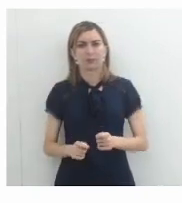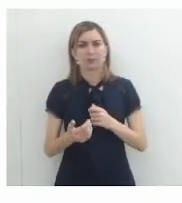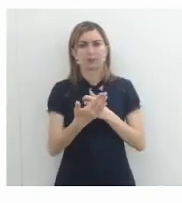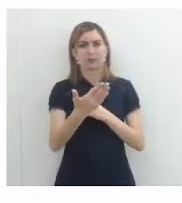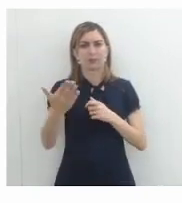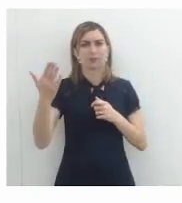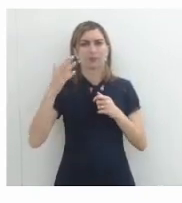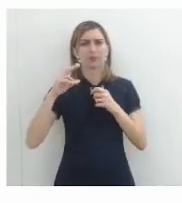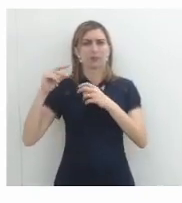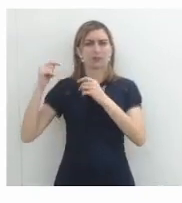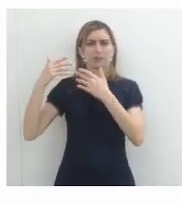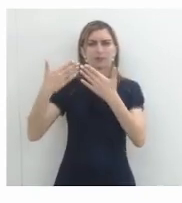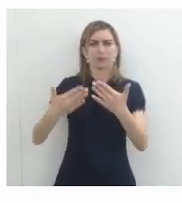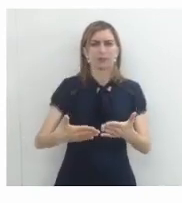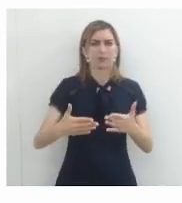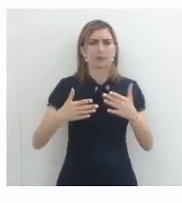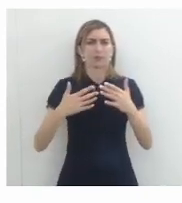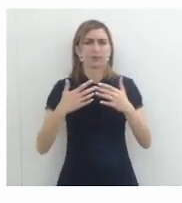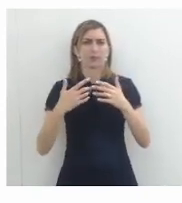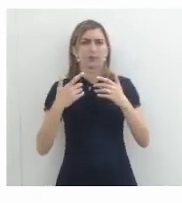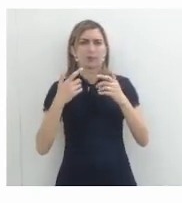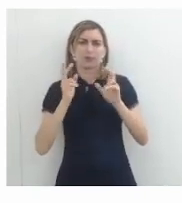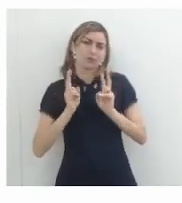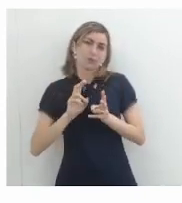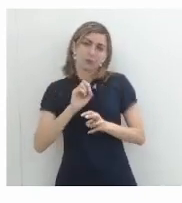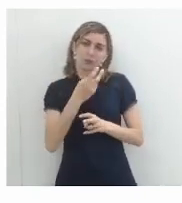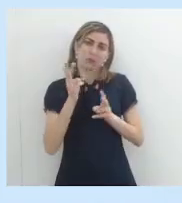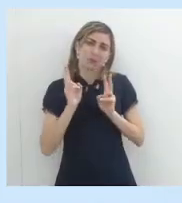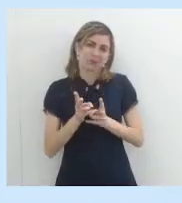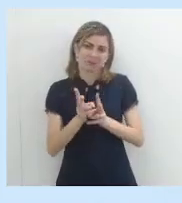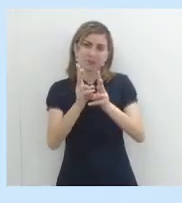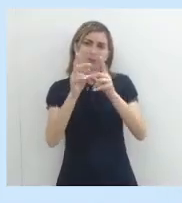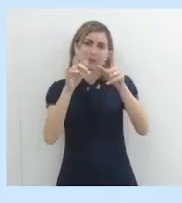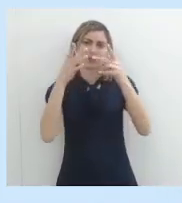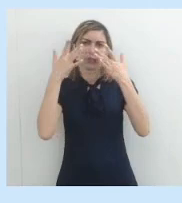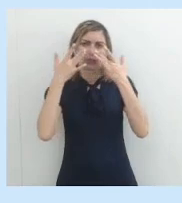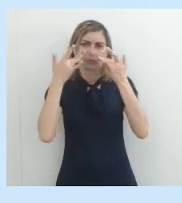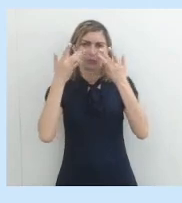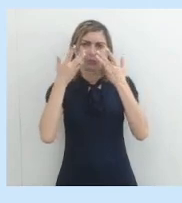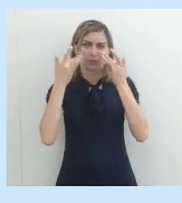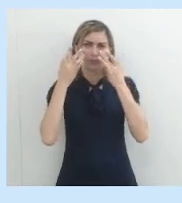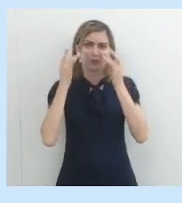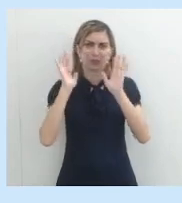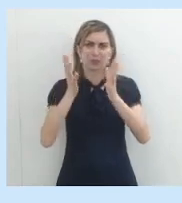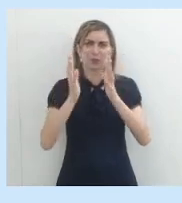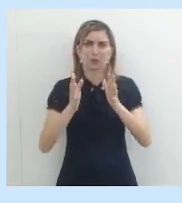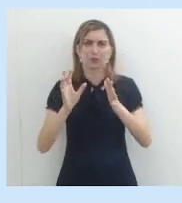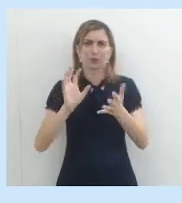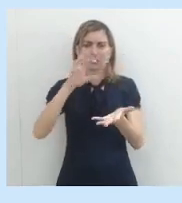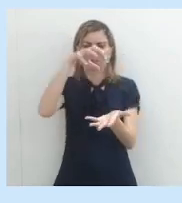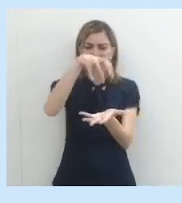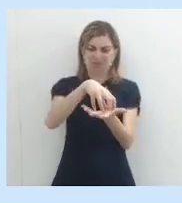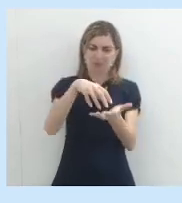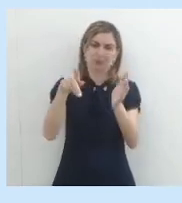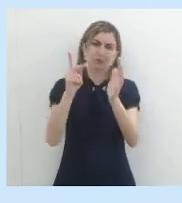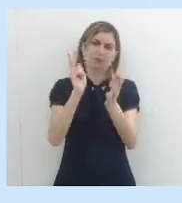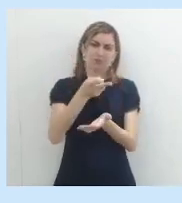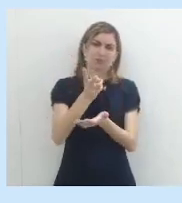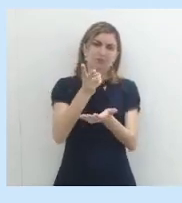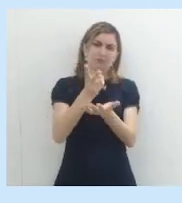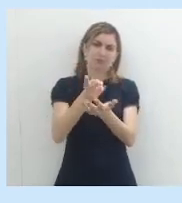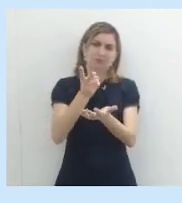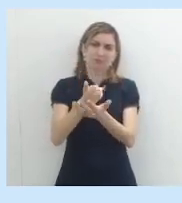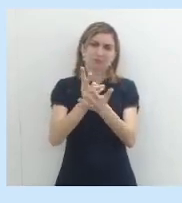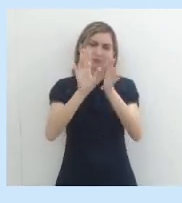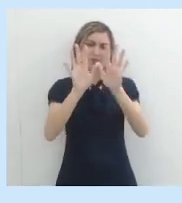por um tempo determinado ou de uma forma permanente. Tem museus que eles já têm o seu acervo permanente, né, que vão ficar